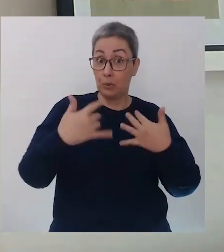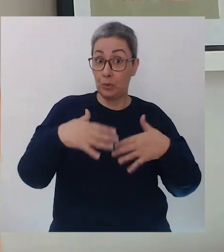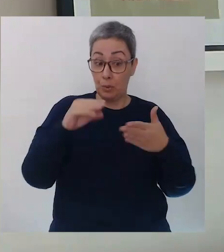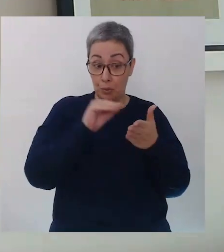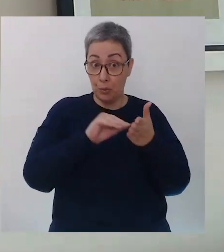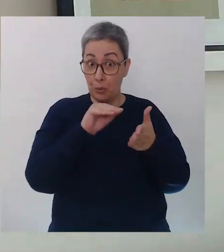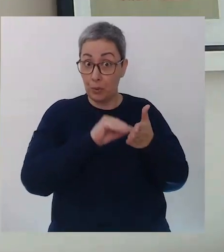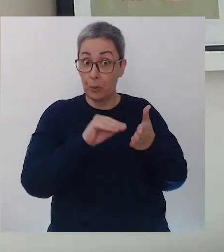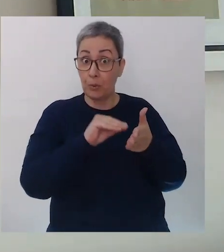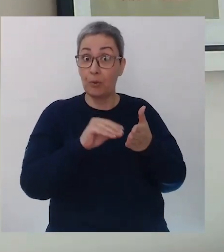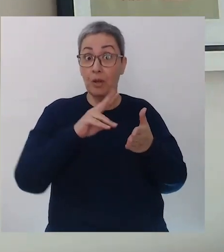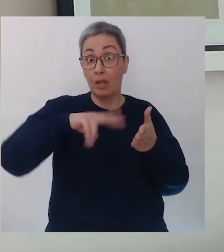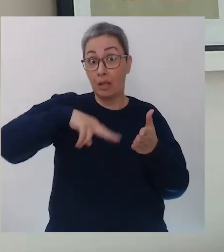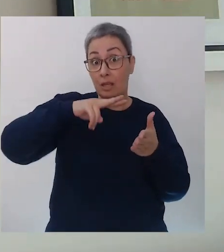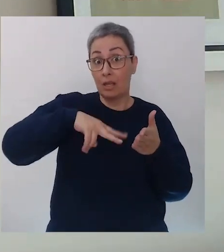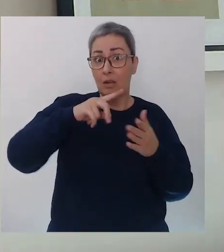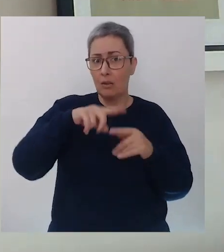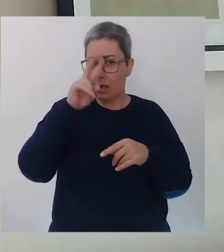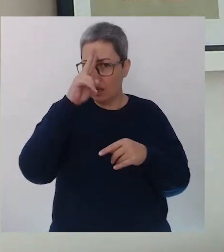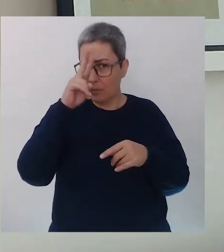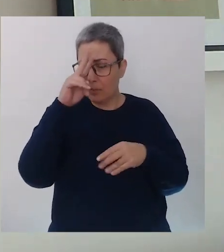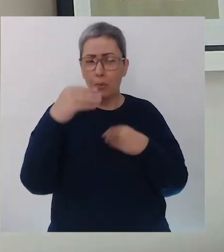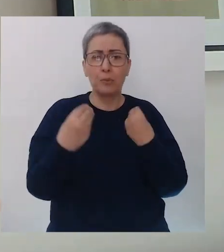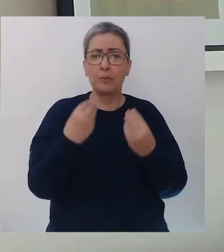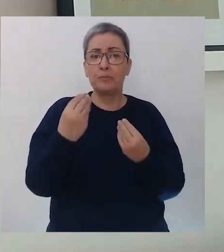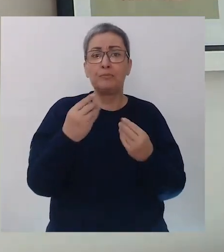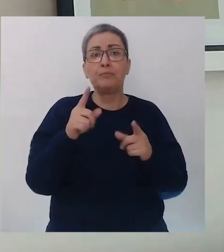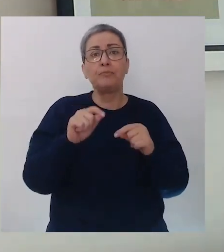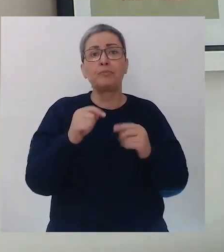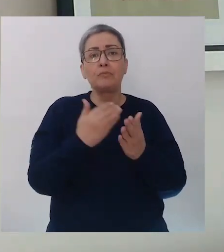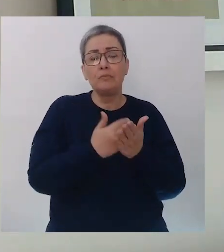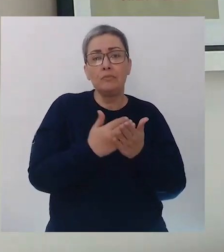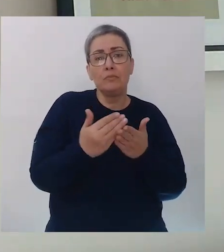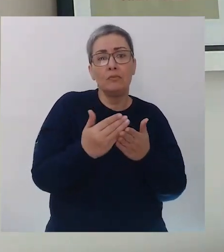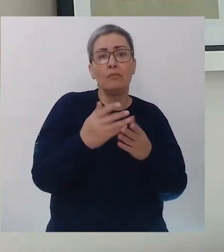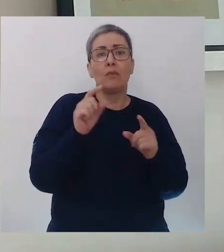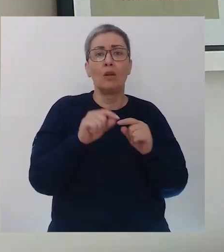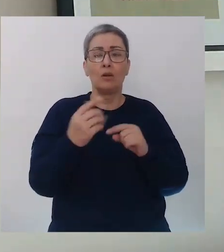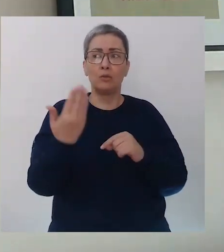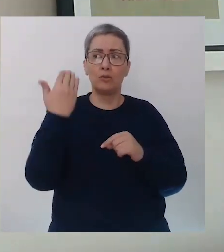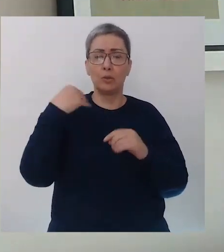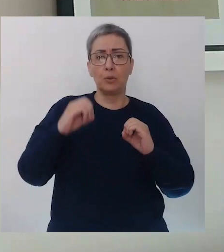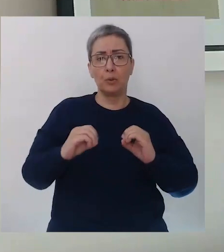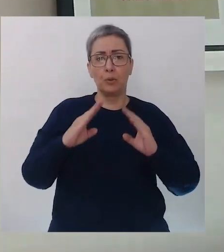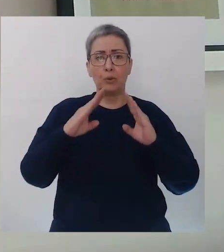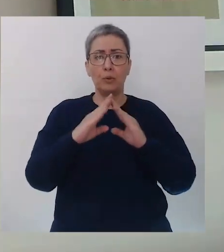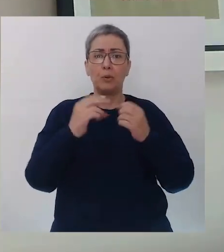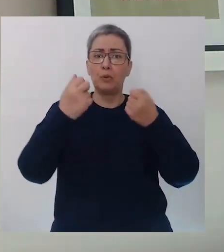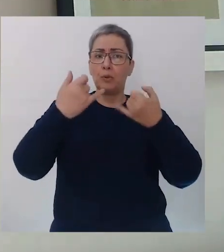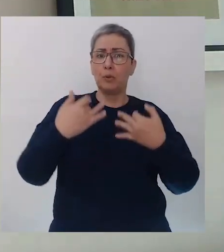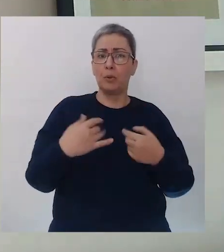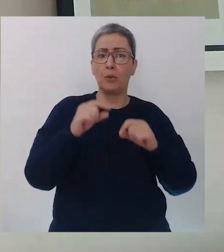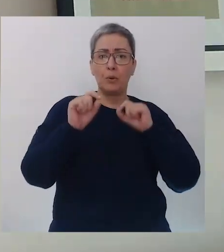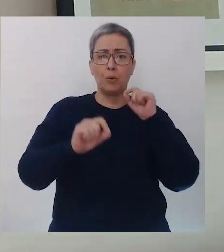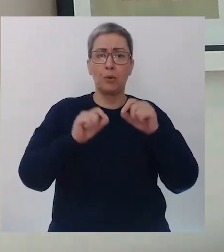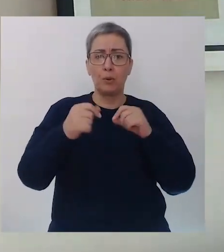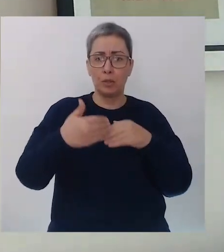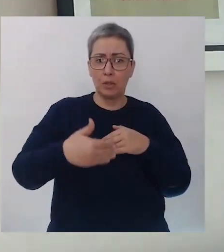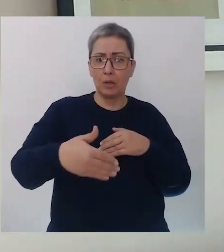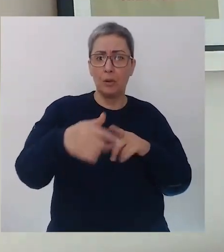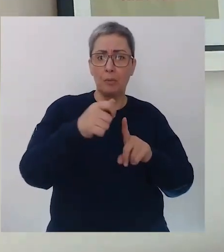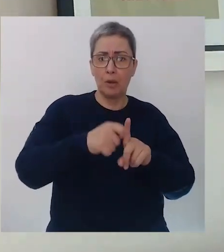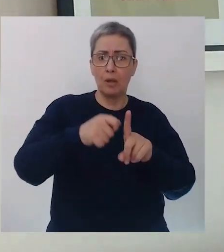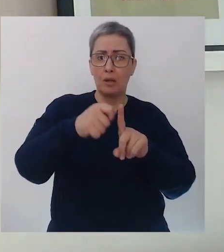aprendeu, trabalhou bastante aí com escrita e leitura, vocês se lembram? Bom, no comecinho do nosso último programa, a